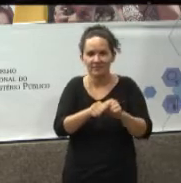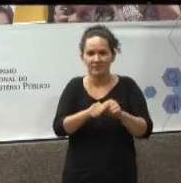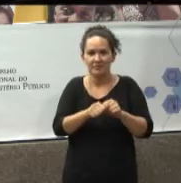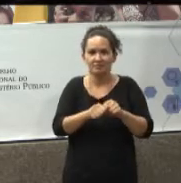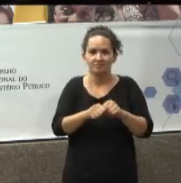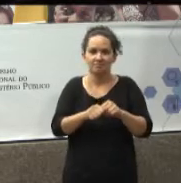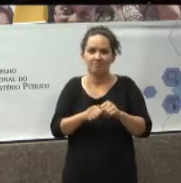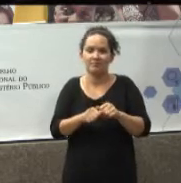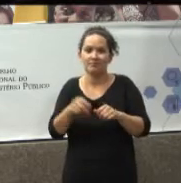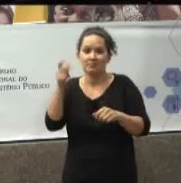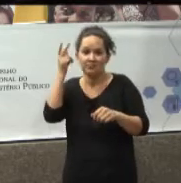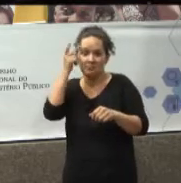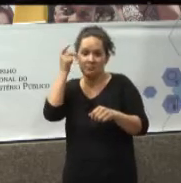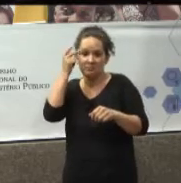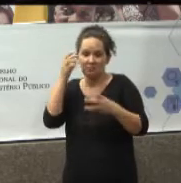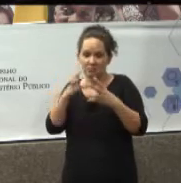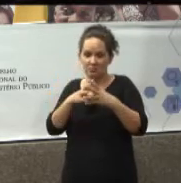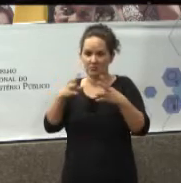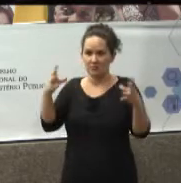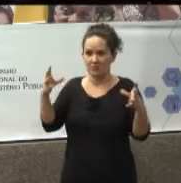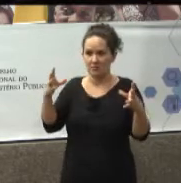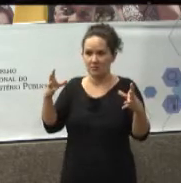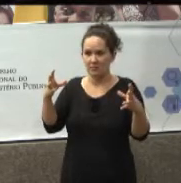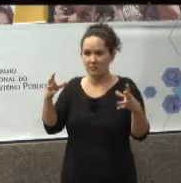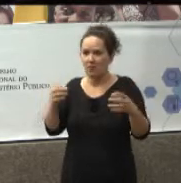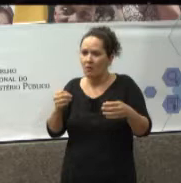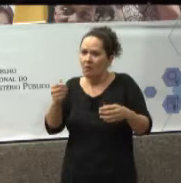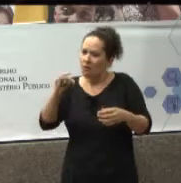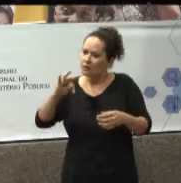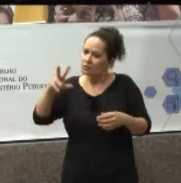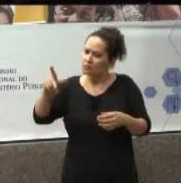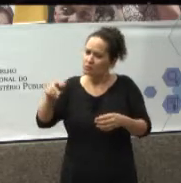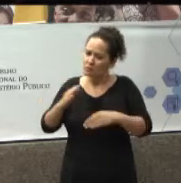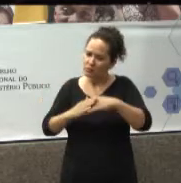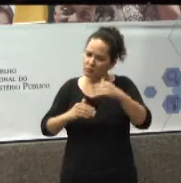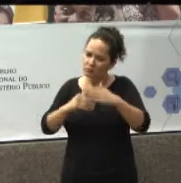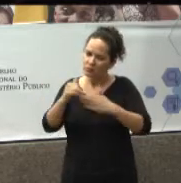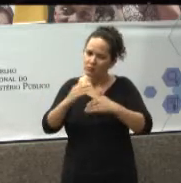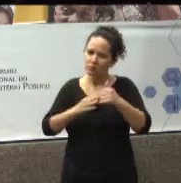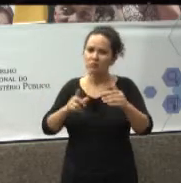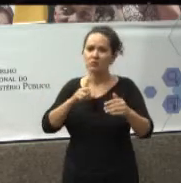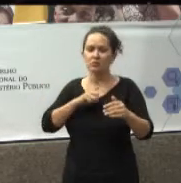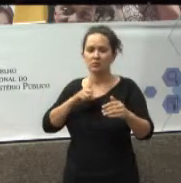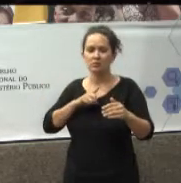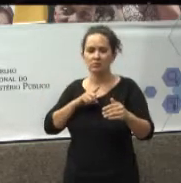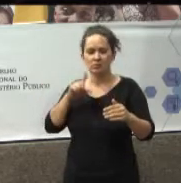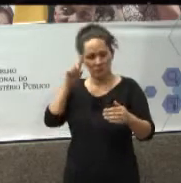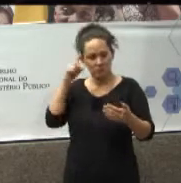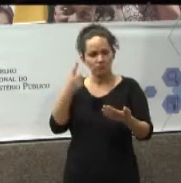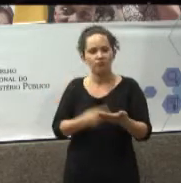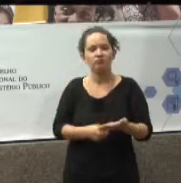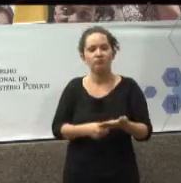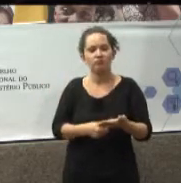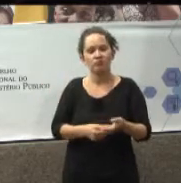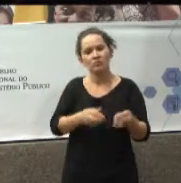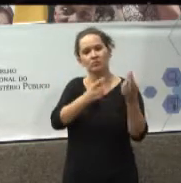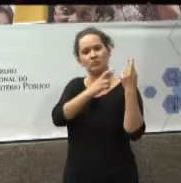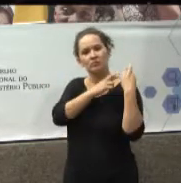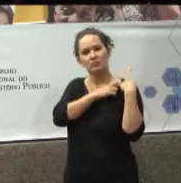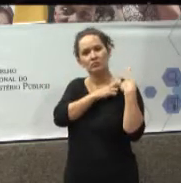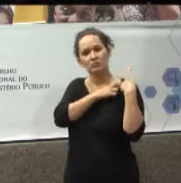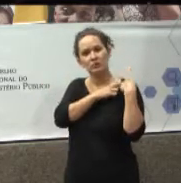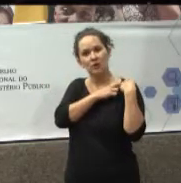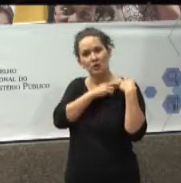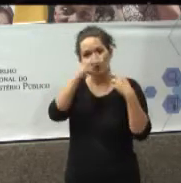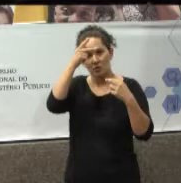a maior parte quase totalidade dos profissionais têm o seu dever de responsabilidade com o